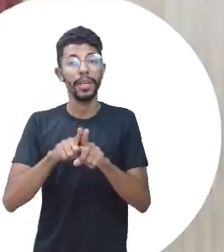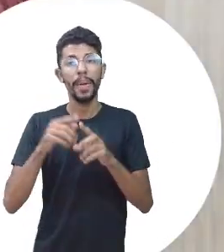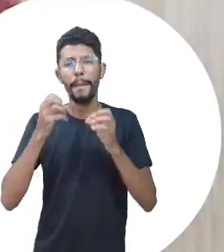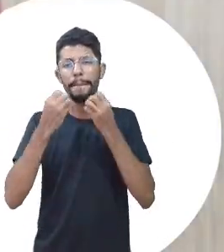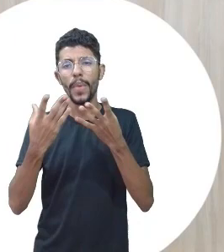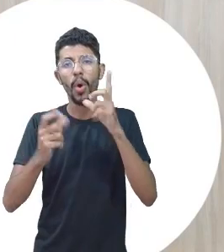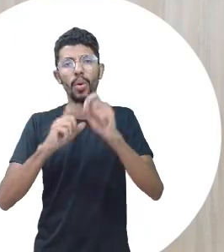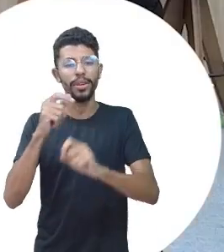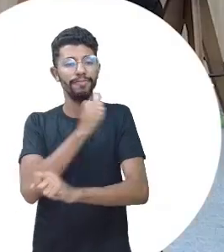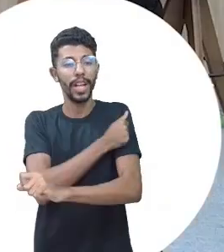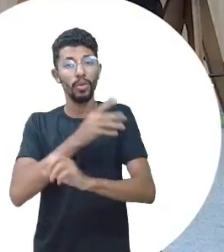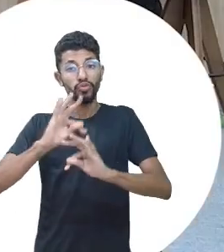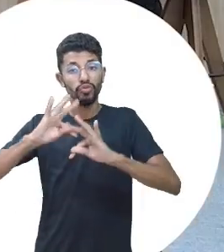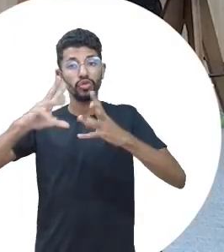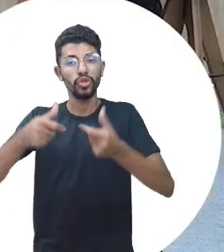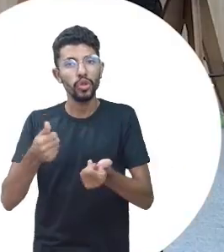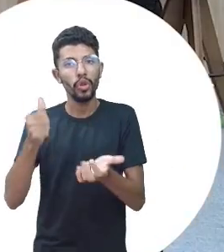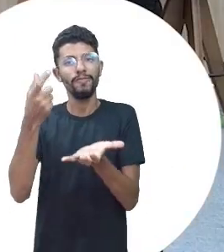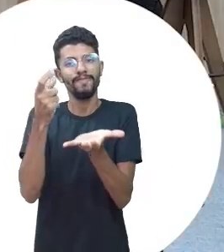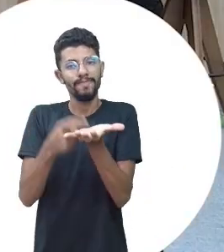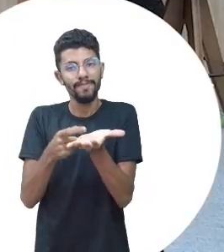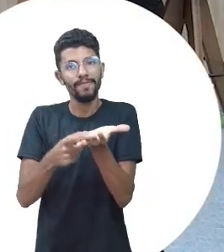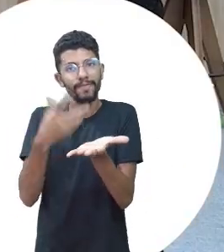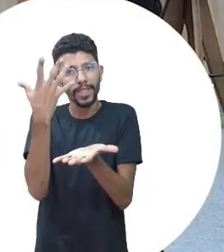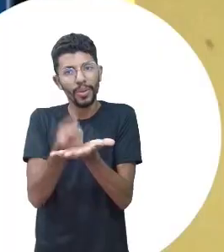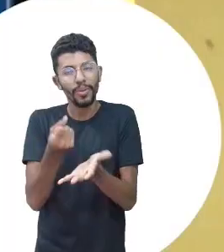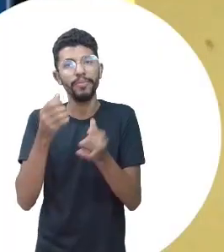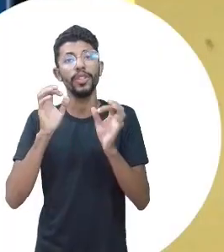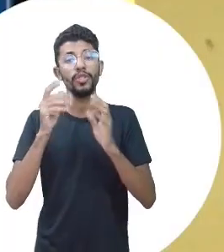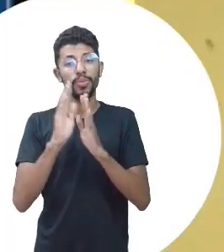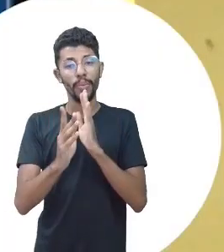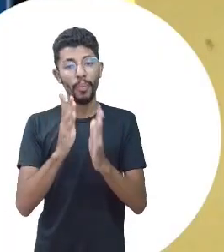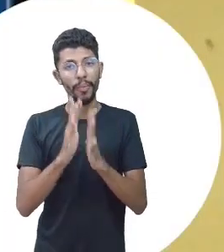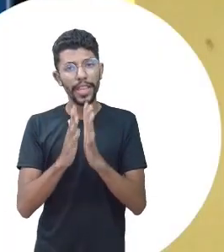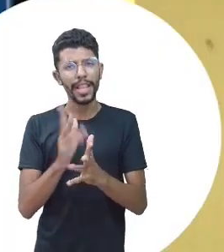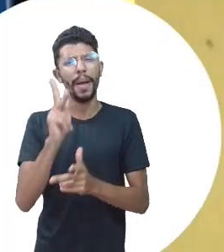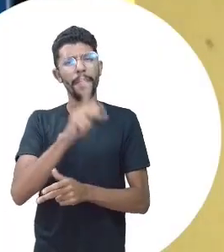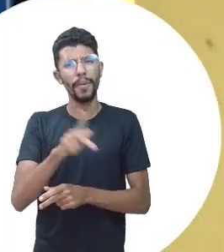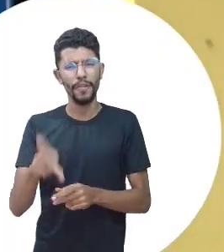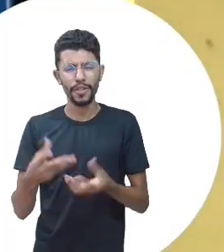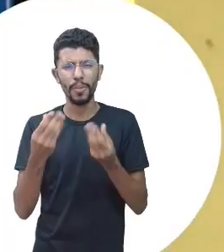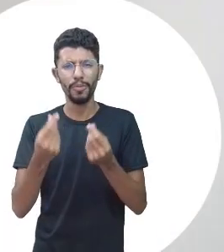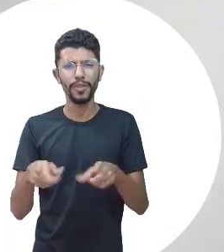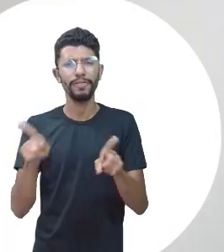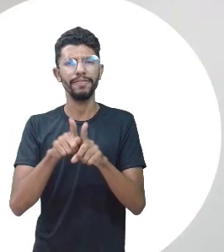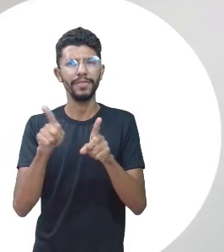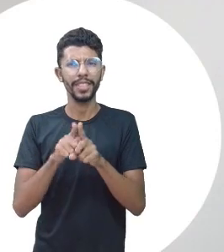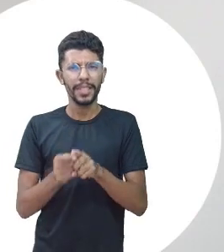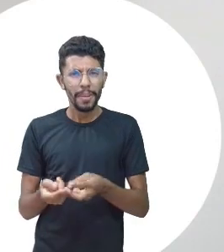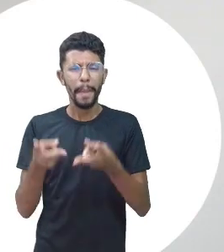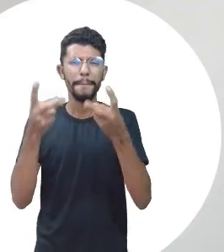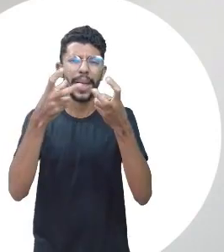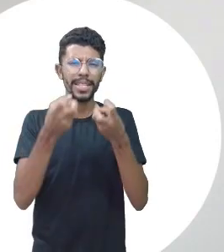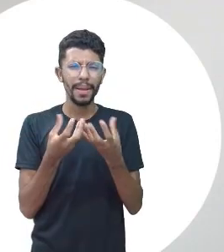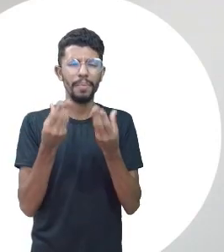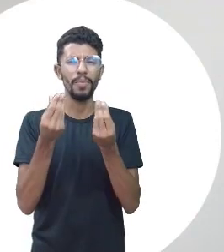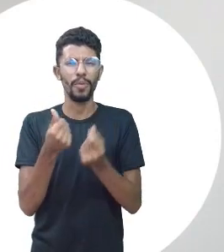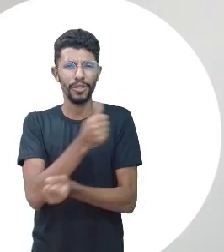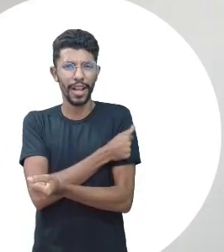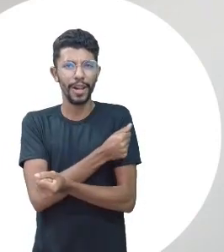podem interagir com o professor, eles estão bem dinâmicos, eles exploram bem as aulas e escutam bastante os alunos.